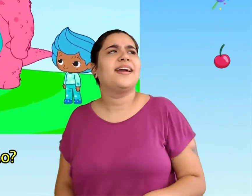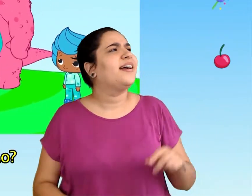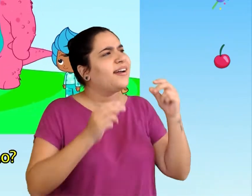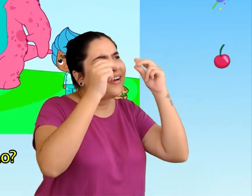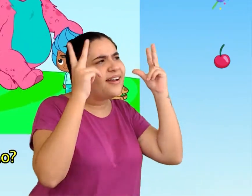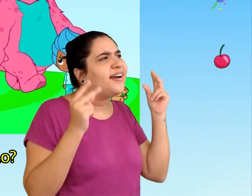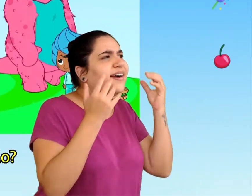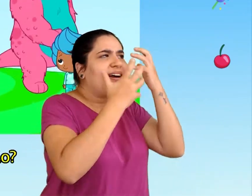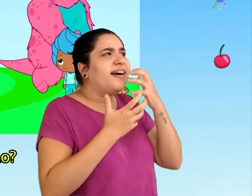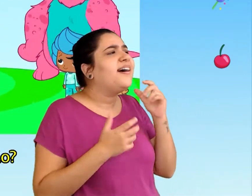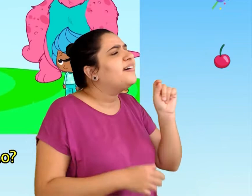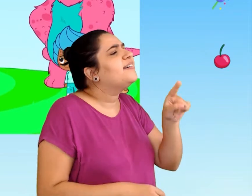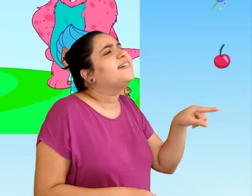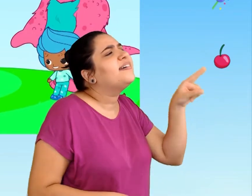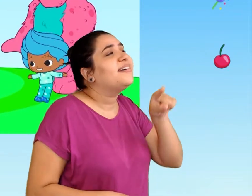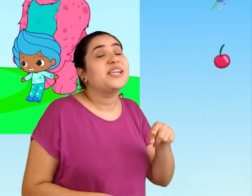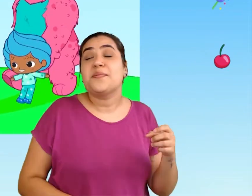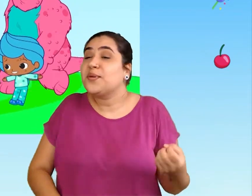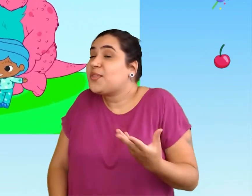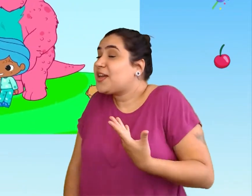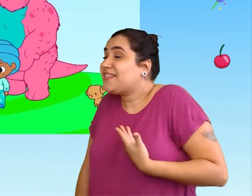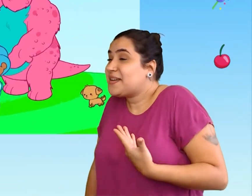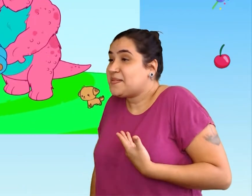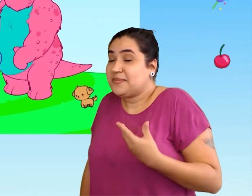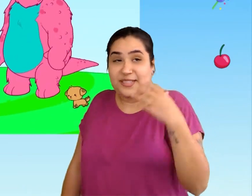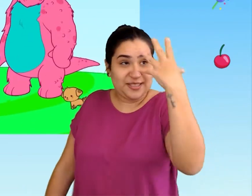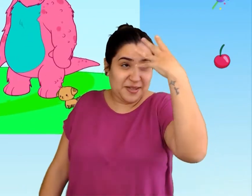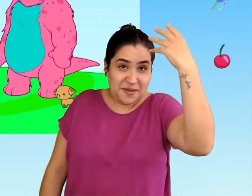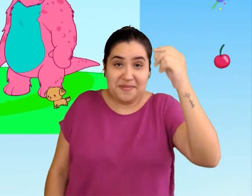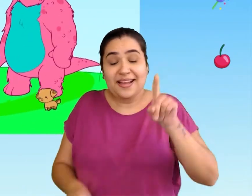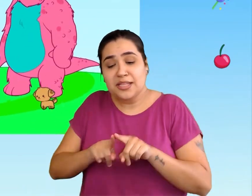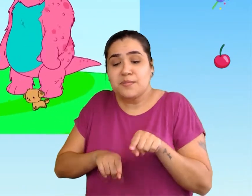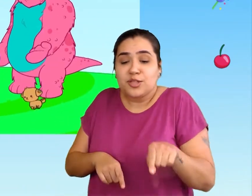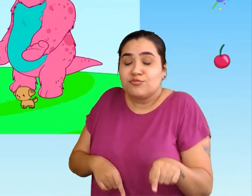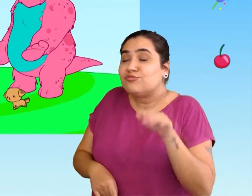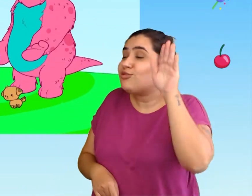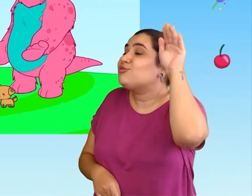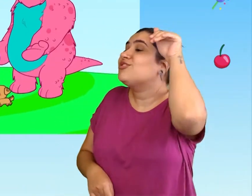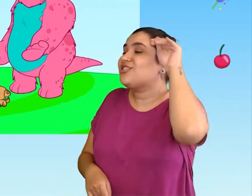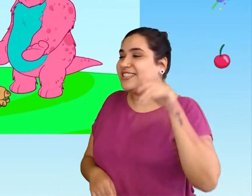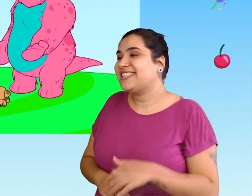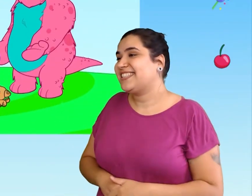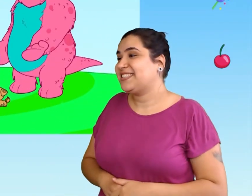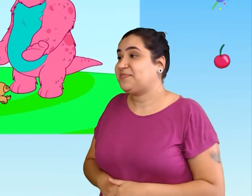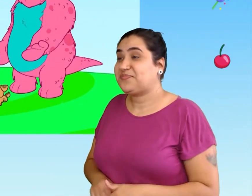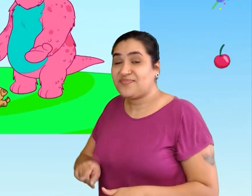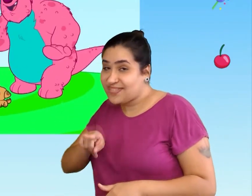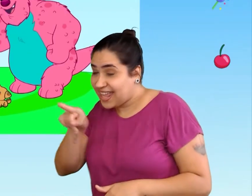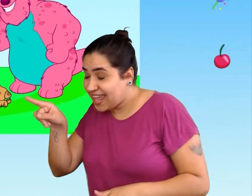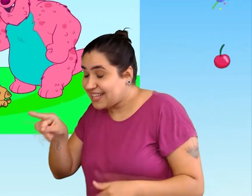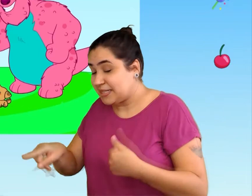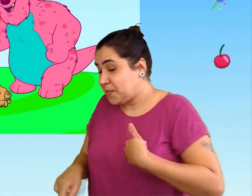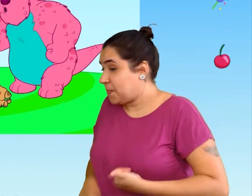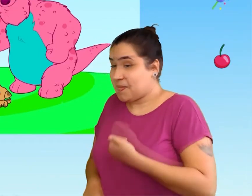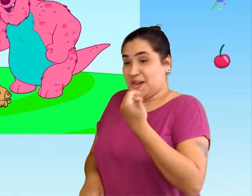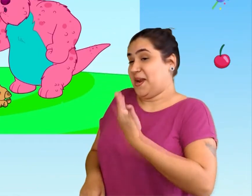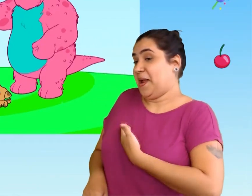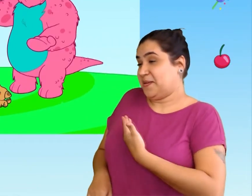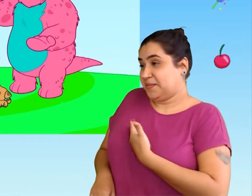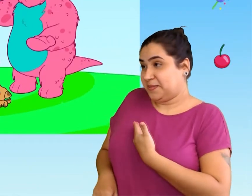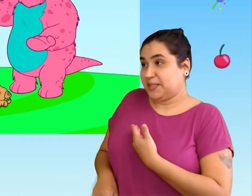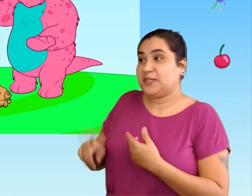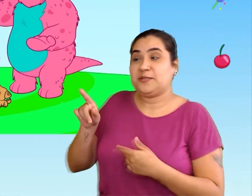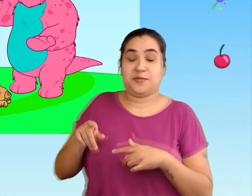Quem são esses, Crispão? São meus novos amigos, Chocomark e sua mascote Doce Cookie. E esses são os